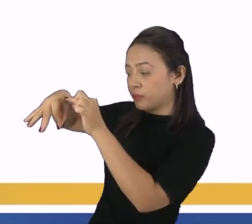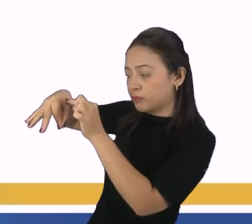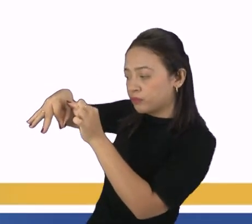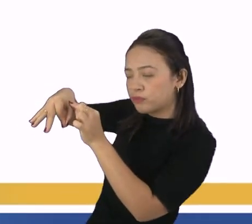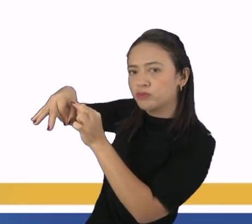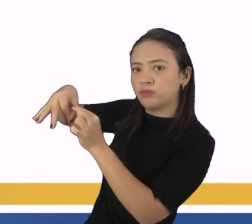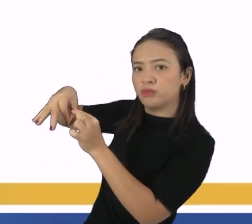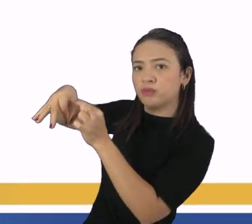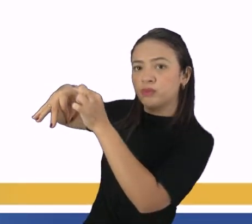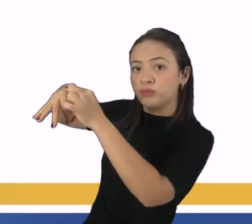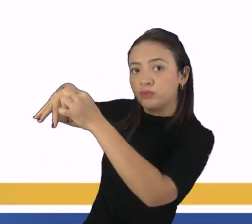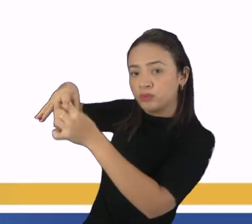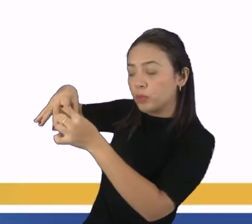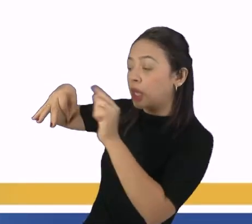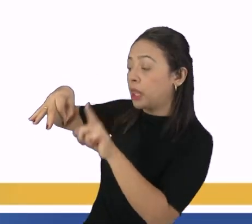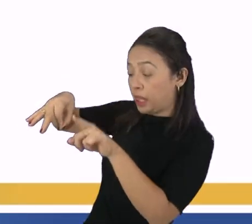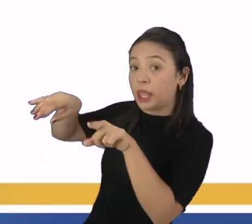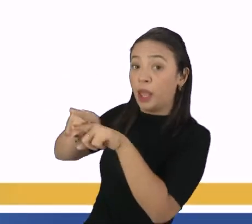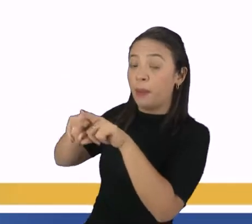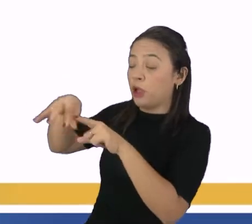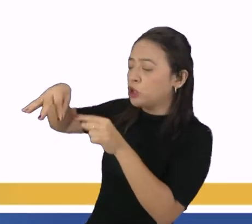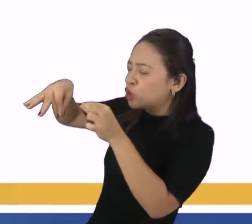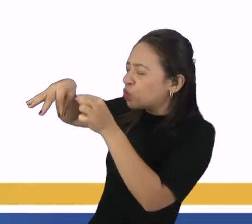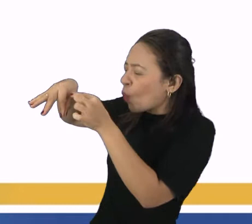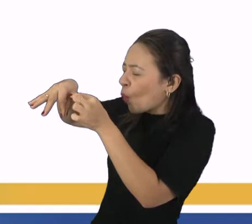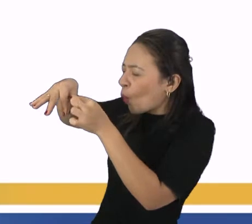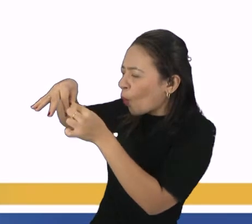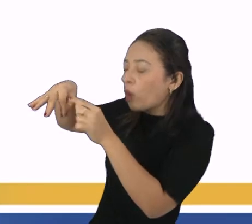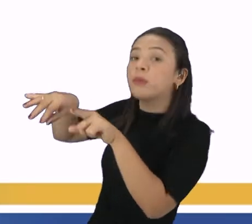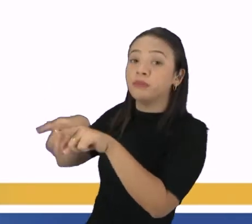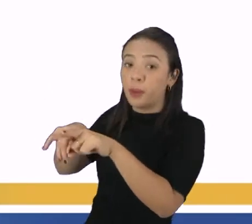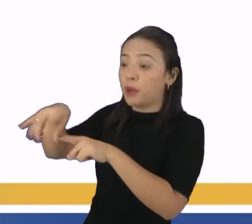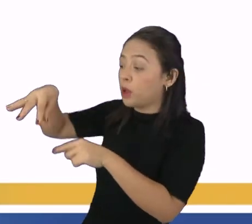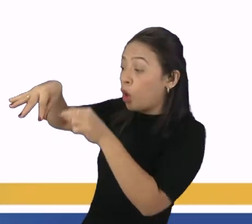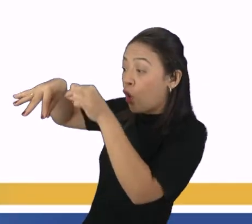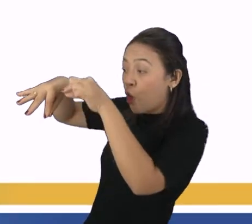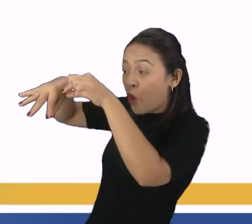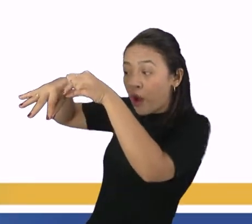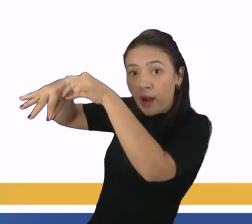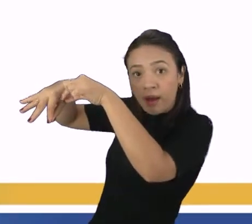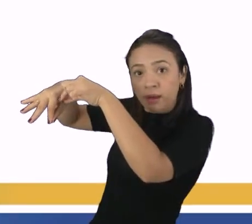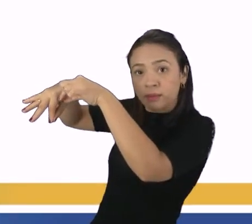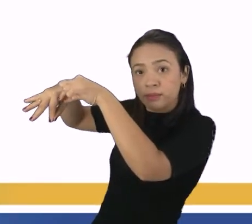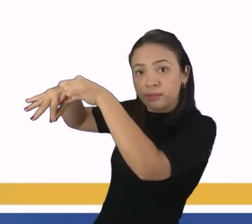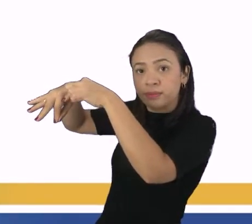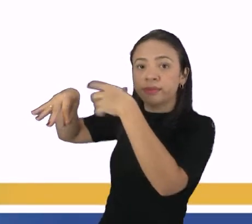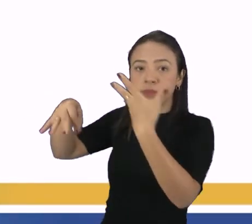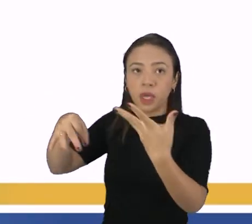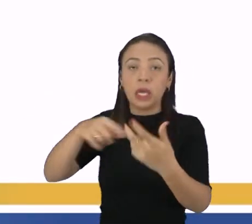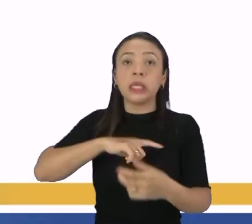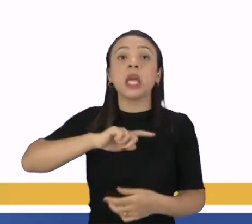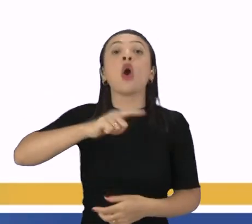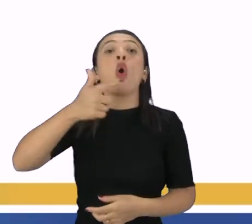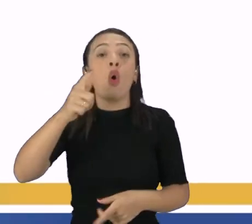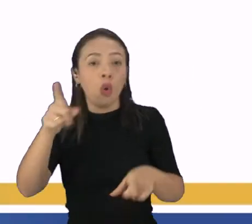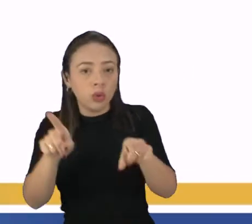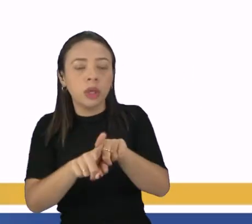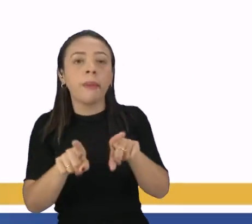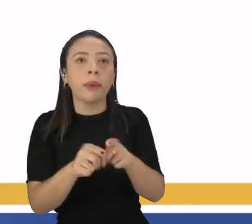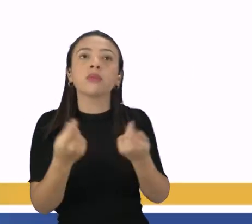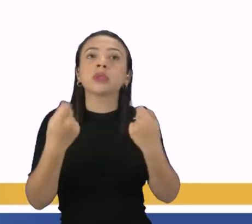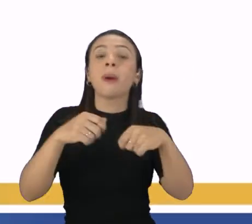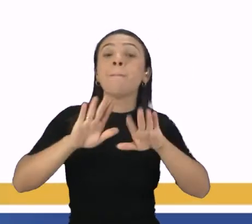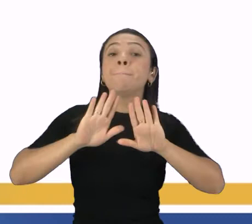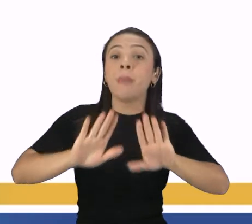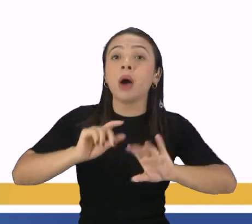os lábios maiores, lábios menores e clitóris, tá? Na imagem que vocês estão vendo ao lado, existem outras estruturas, tá?